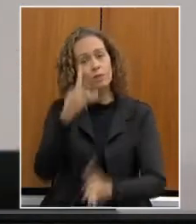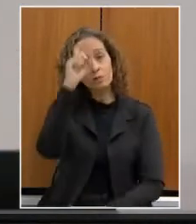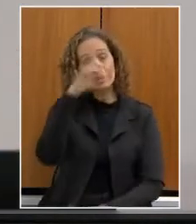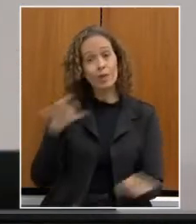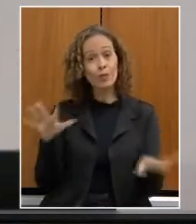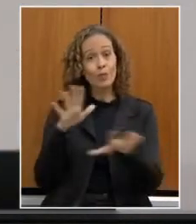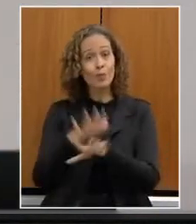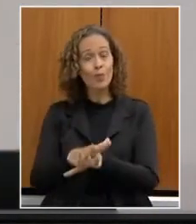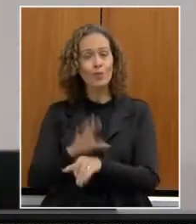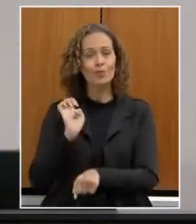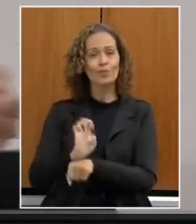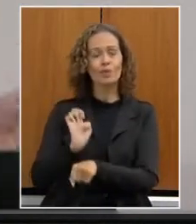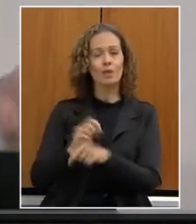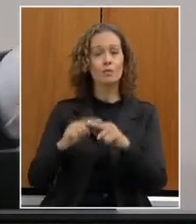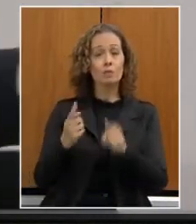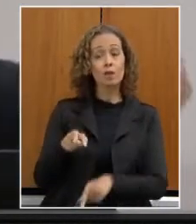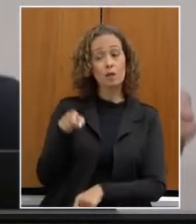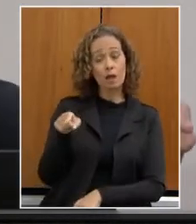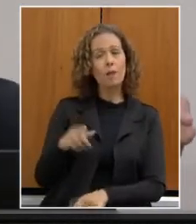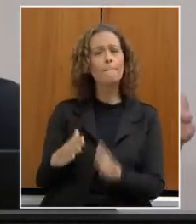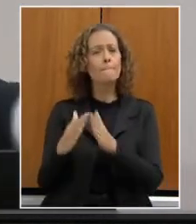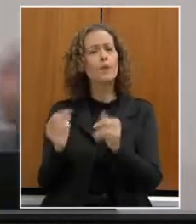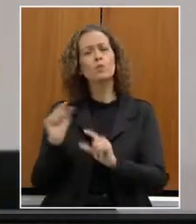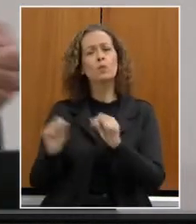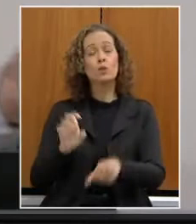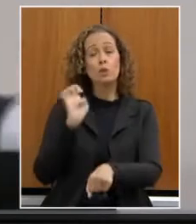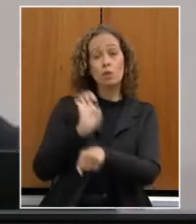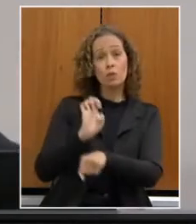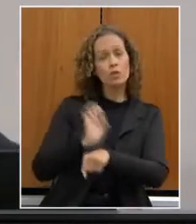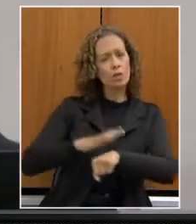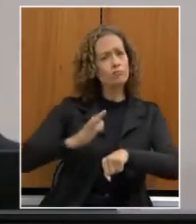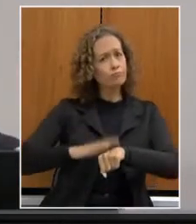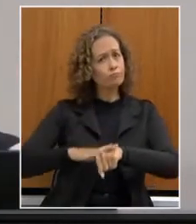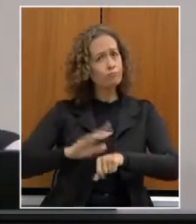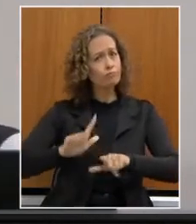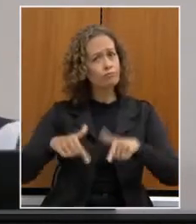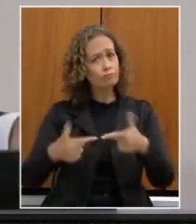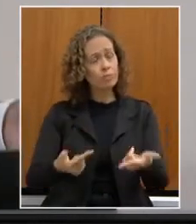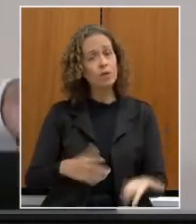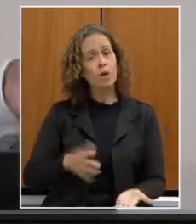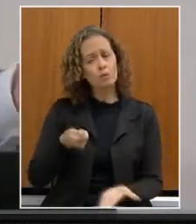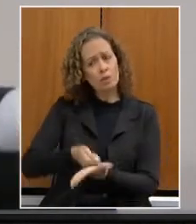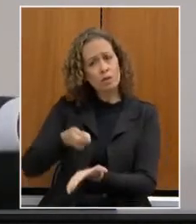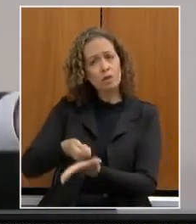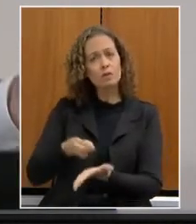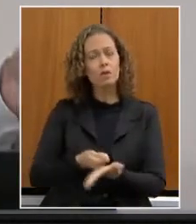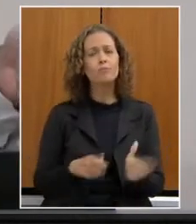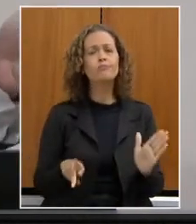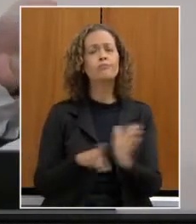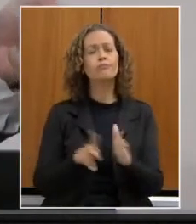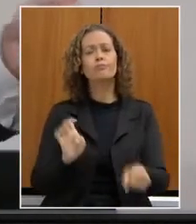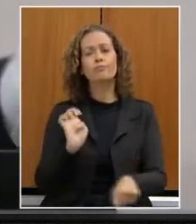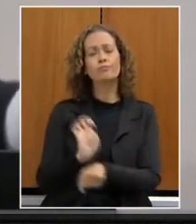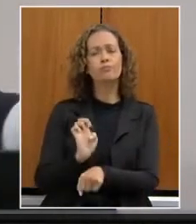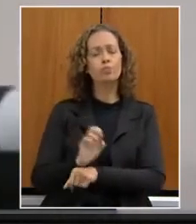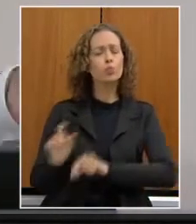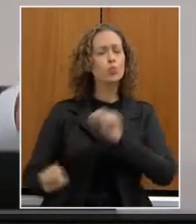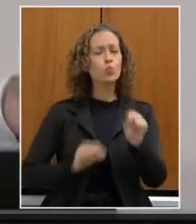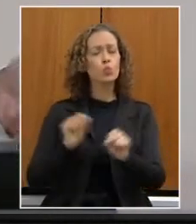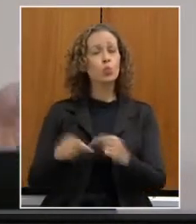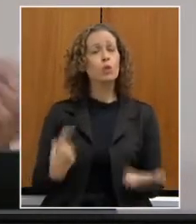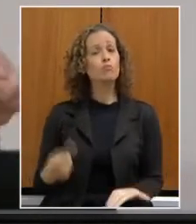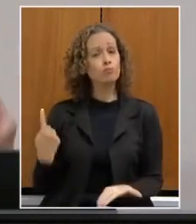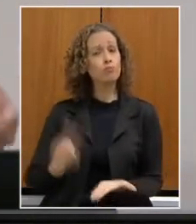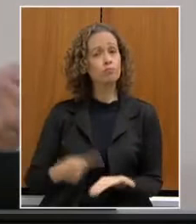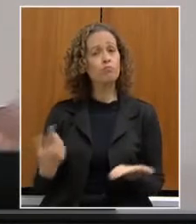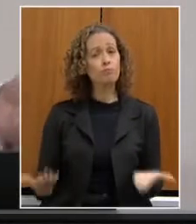A única coisa que o Unaí pede é que o Estado faça a sua parte, e que creio ser obrigação do Estado, de cumprir com o seu